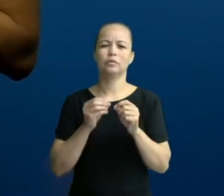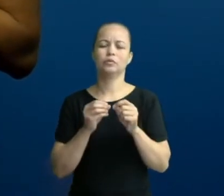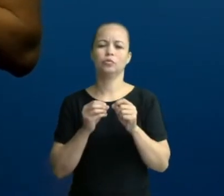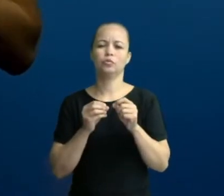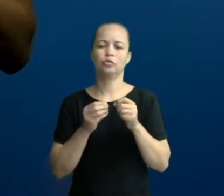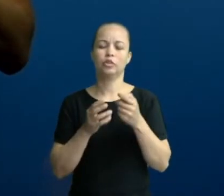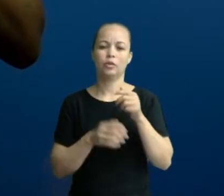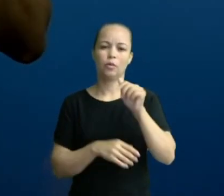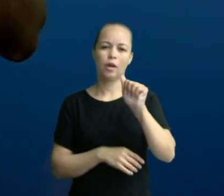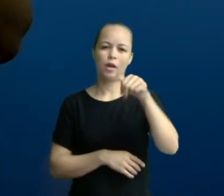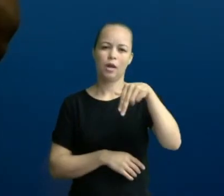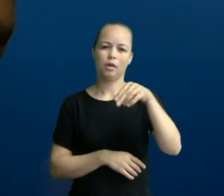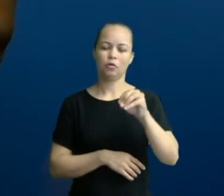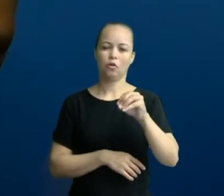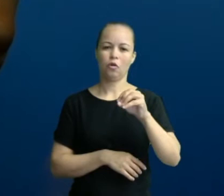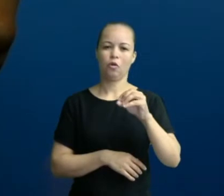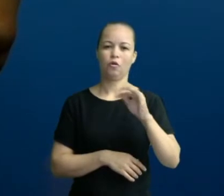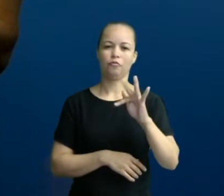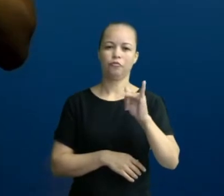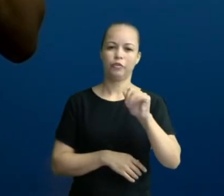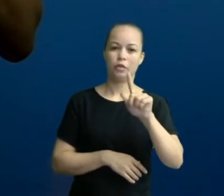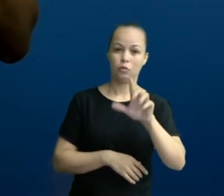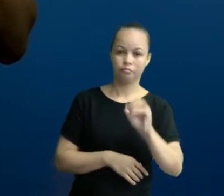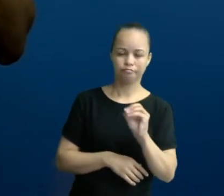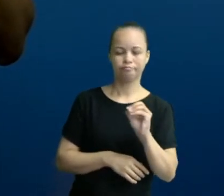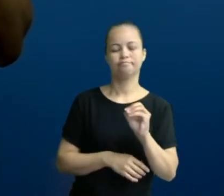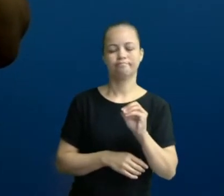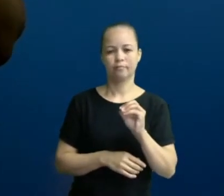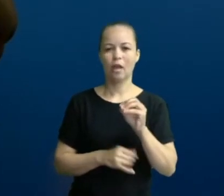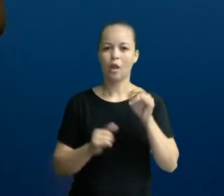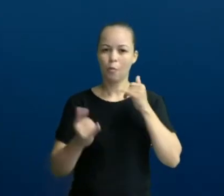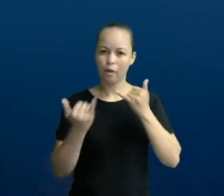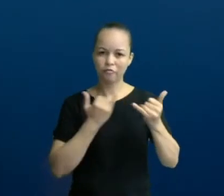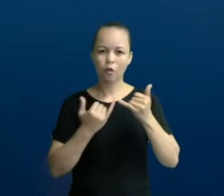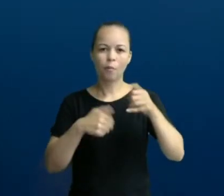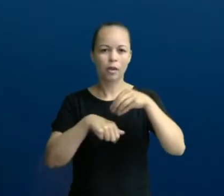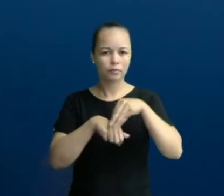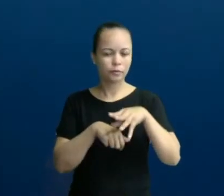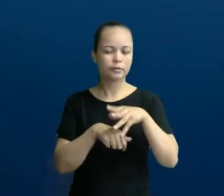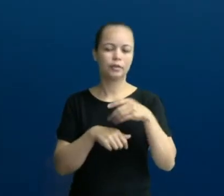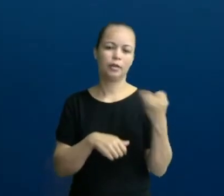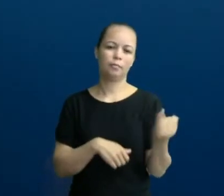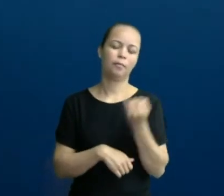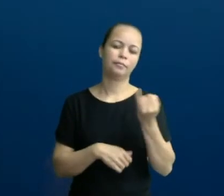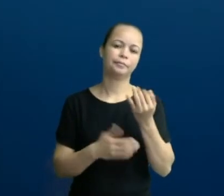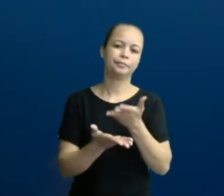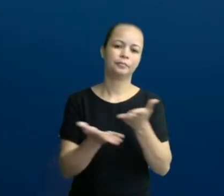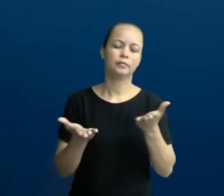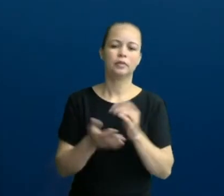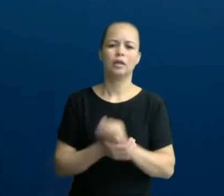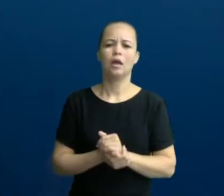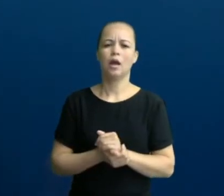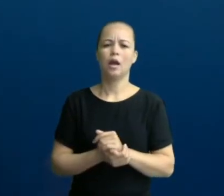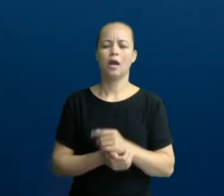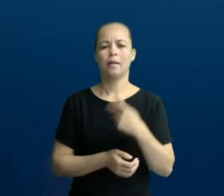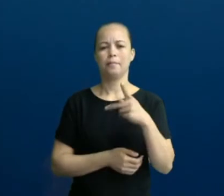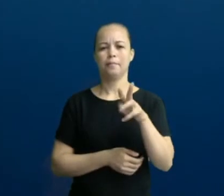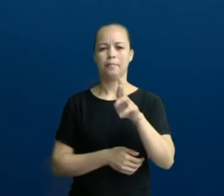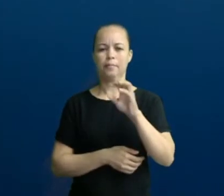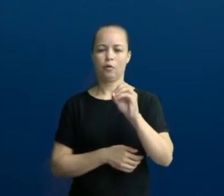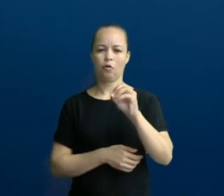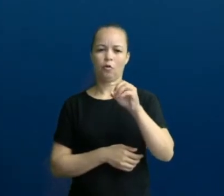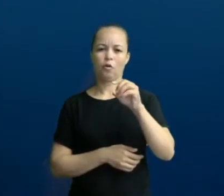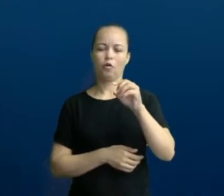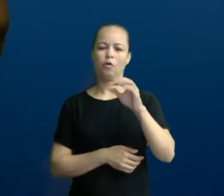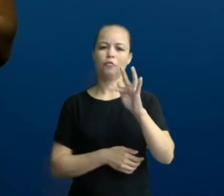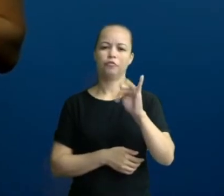Anófila, tá? Então é bom você guardar essa informação, tá? Como é a forma de tratamento disso? A profilaxia. Claro, a pessoa com a